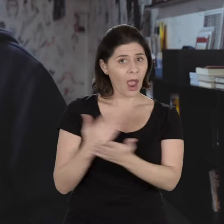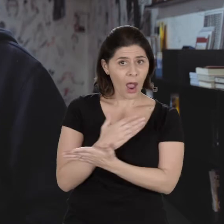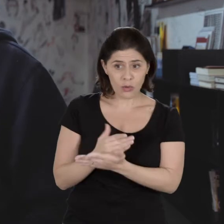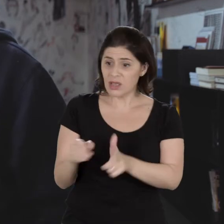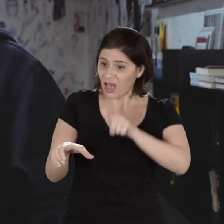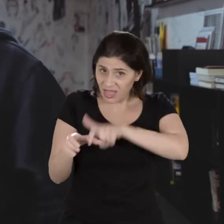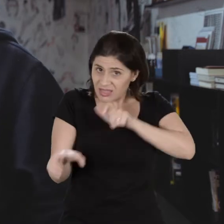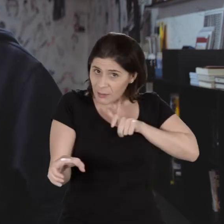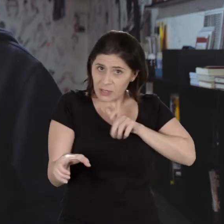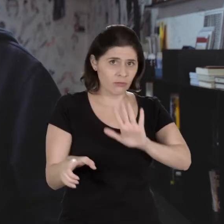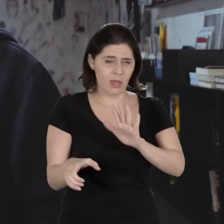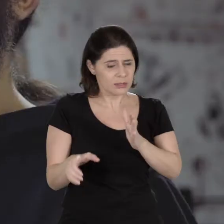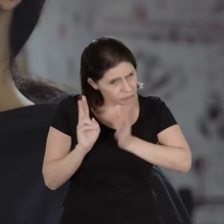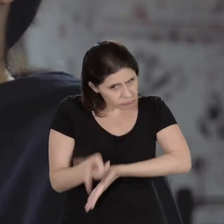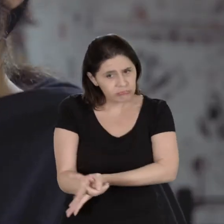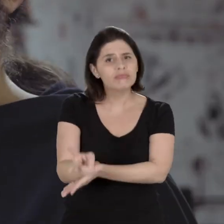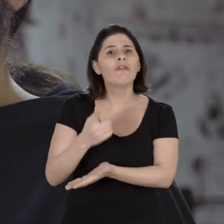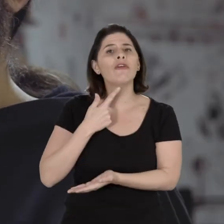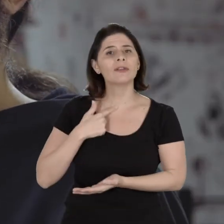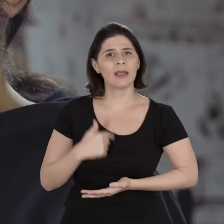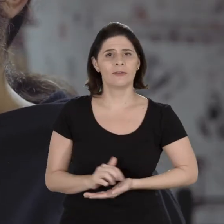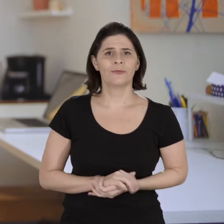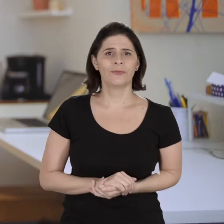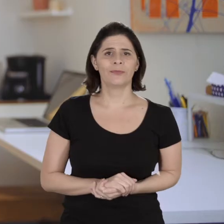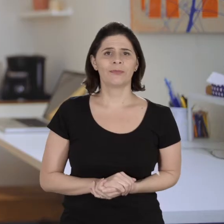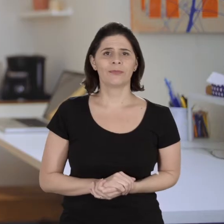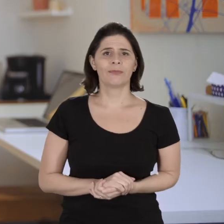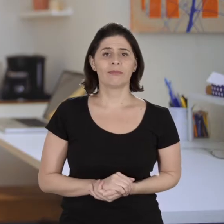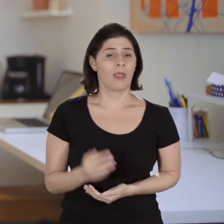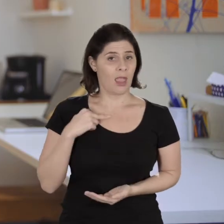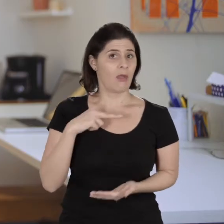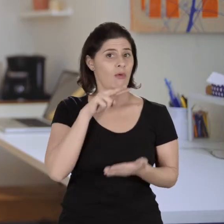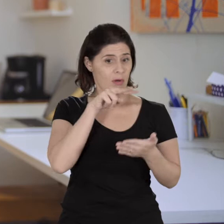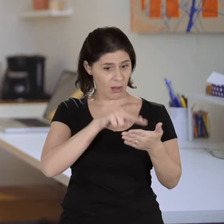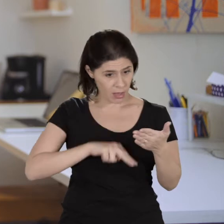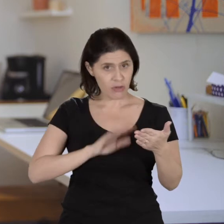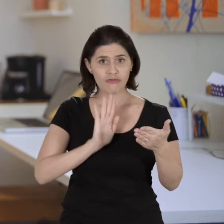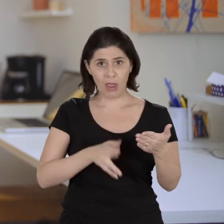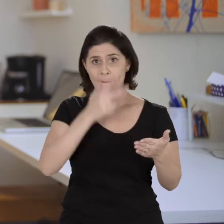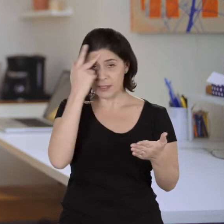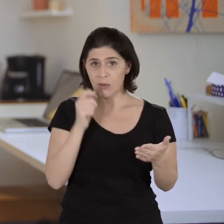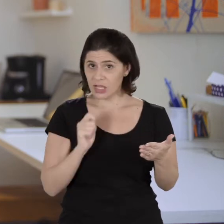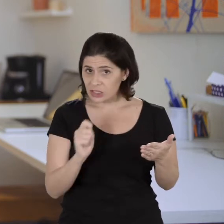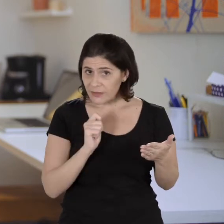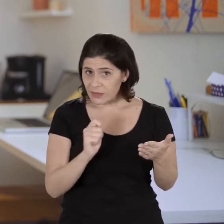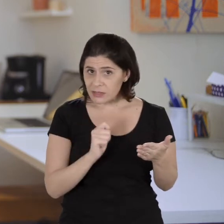estão no independente e não se veem fora dele. Eu já li entrevistas de